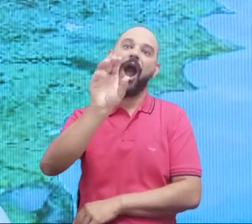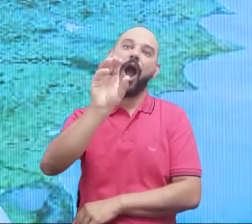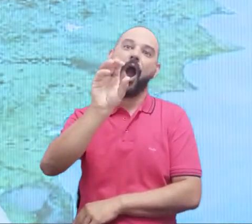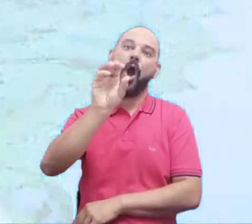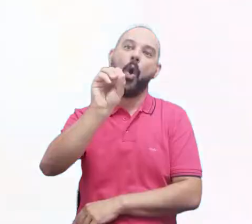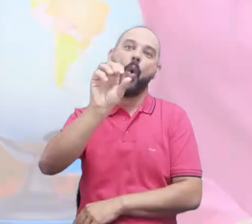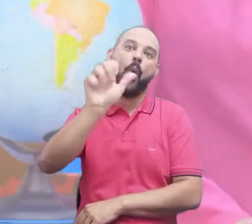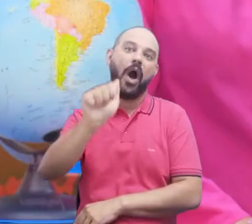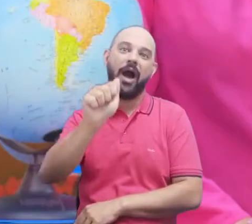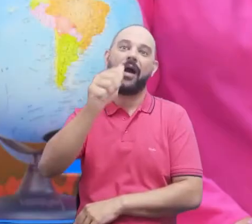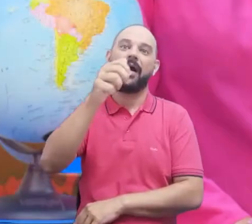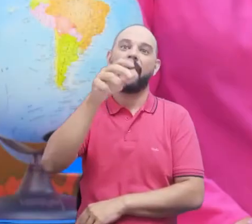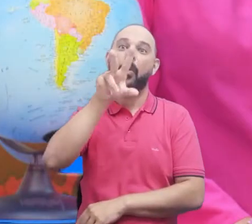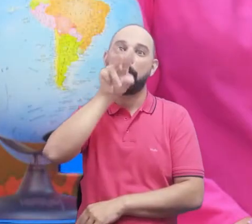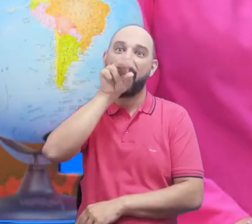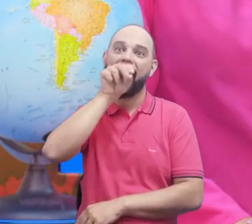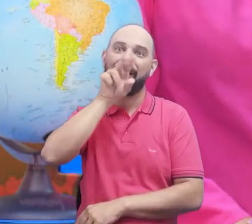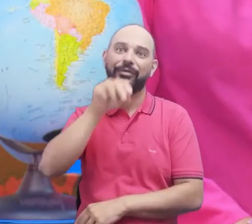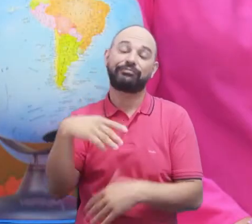entender.